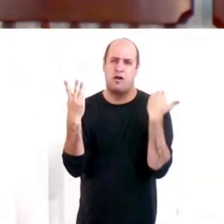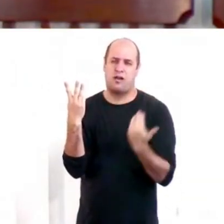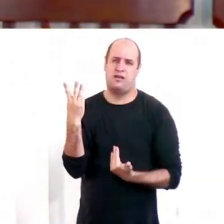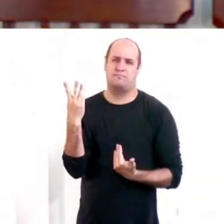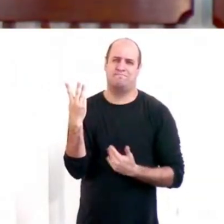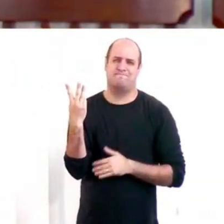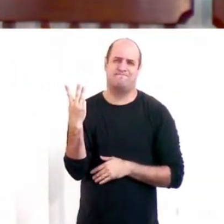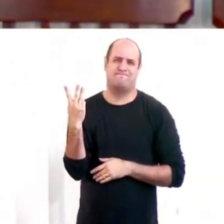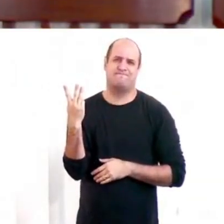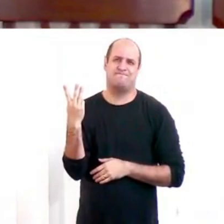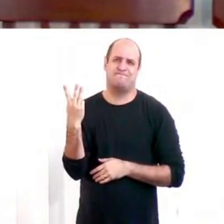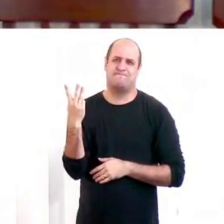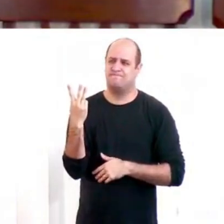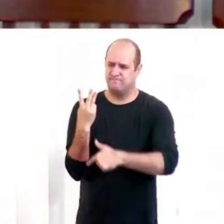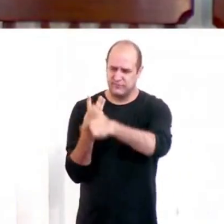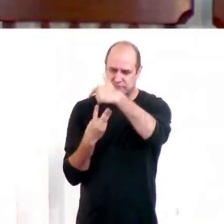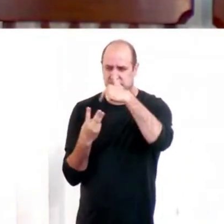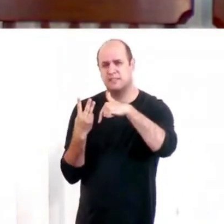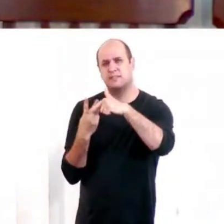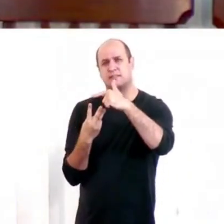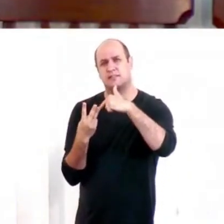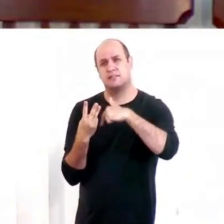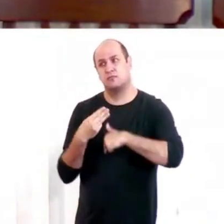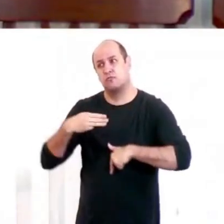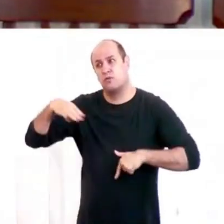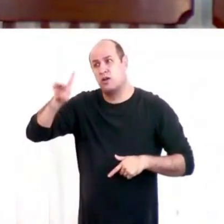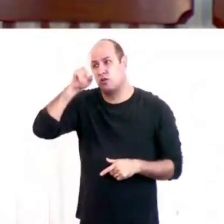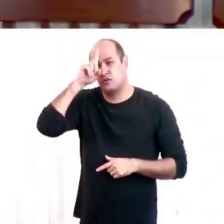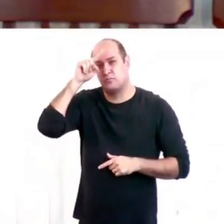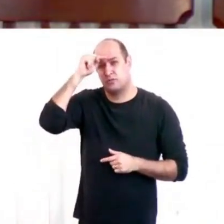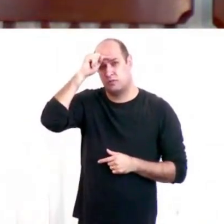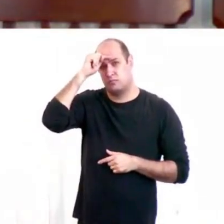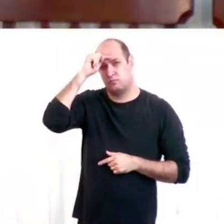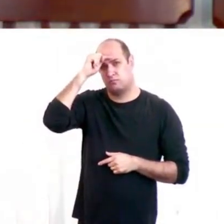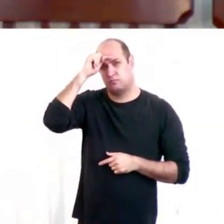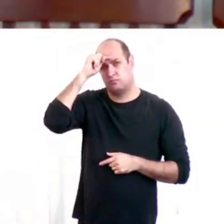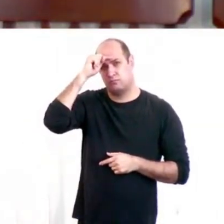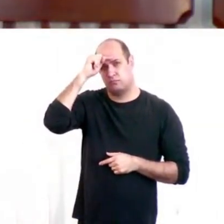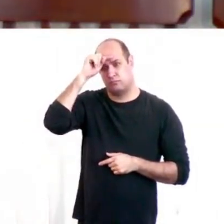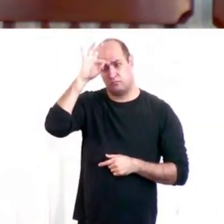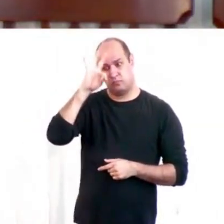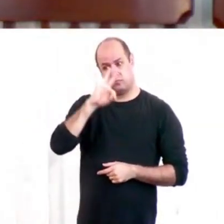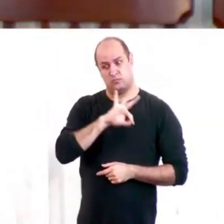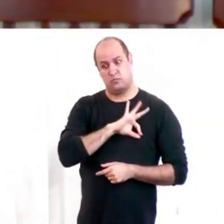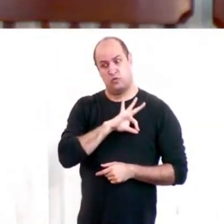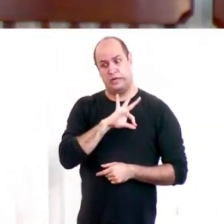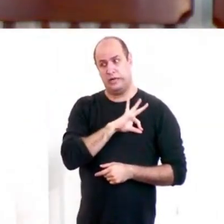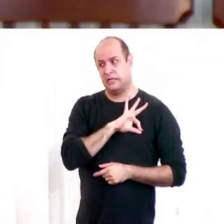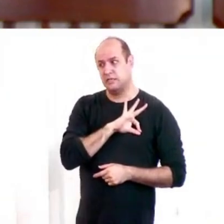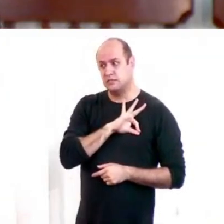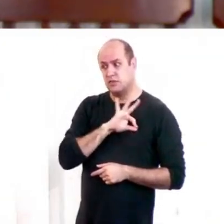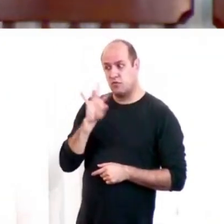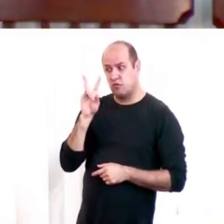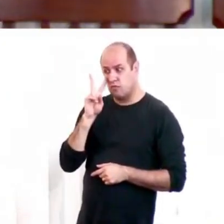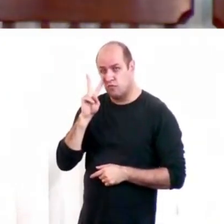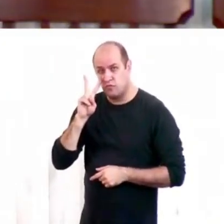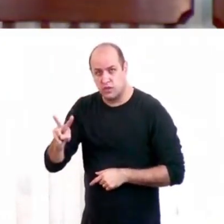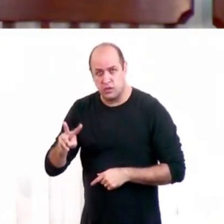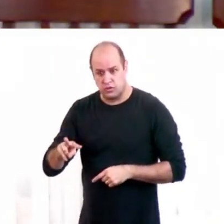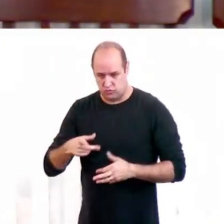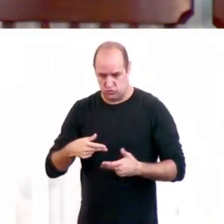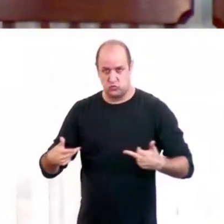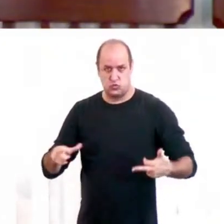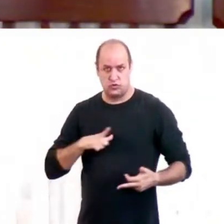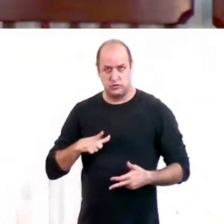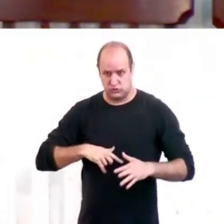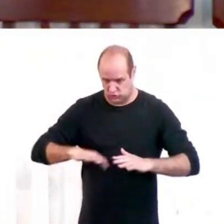areia. Os outros 3 foram para o hospital, e a polícia descobriu, com todo o equipamento que eles tinham,